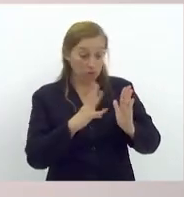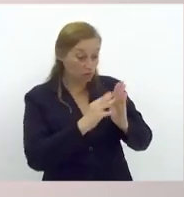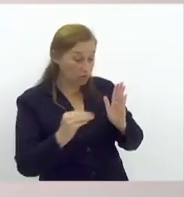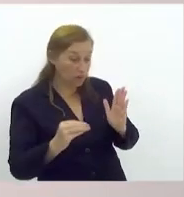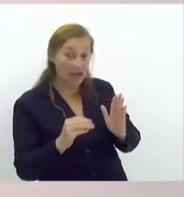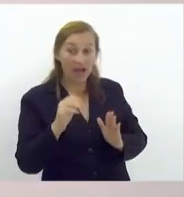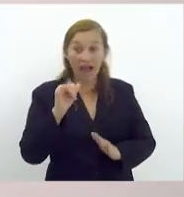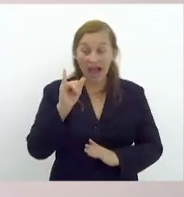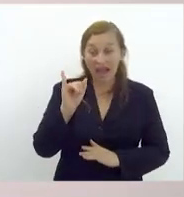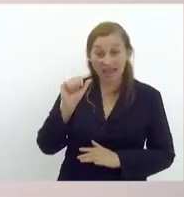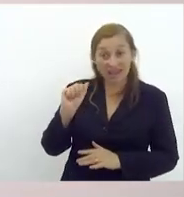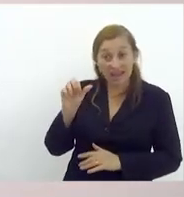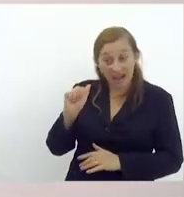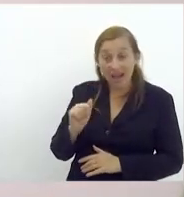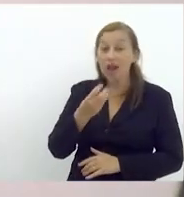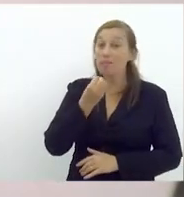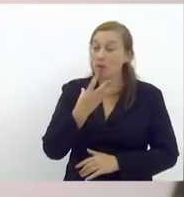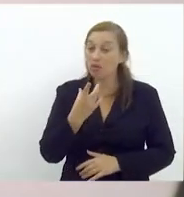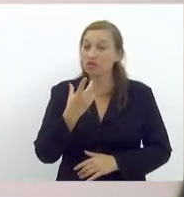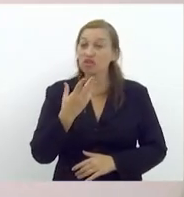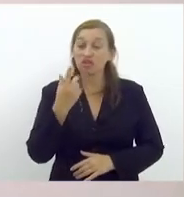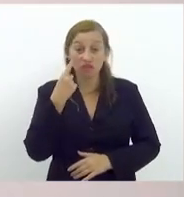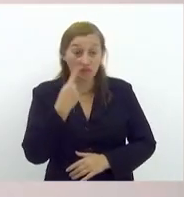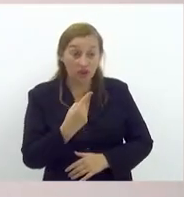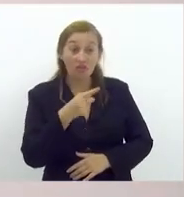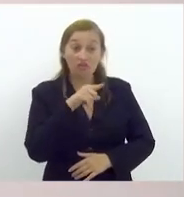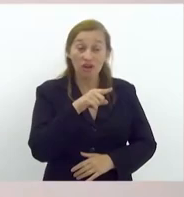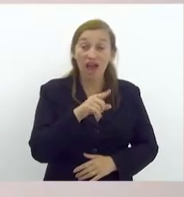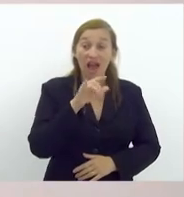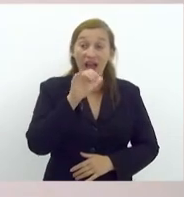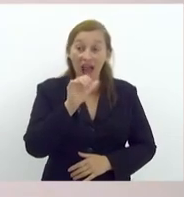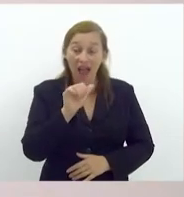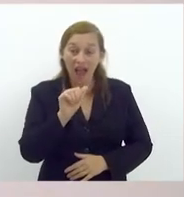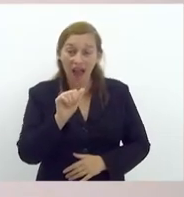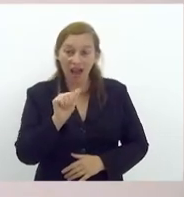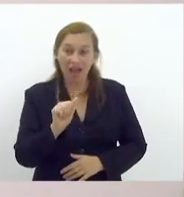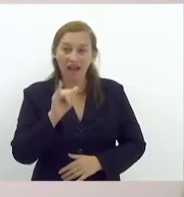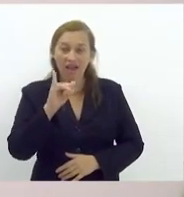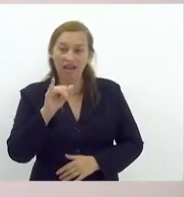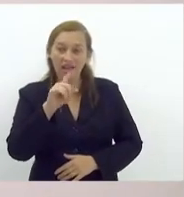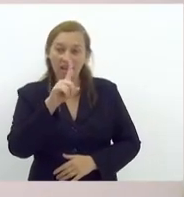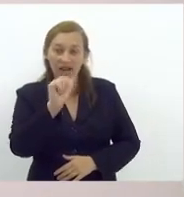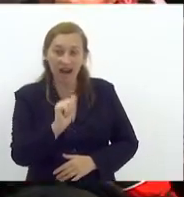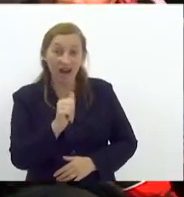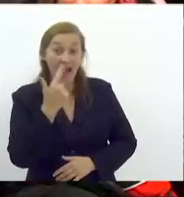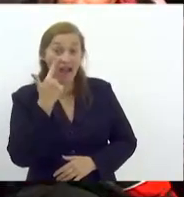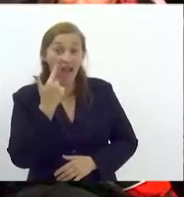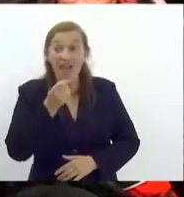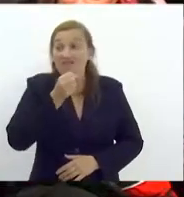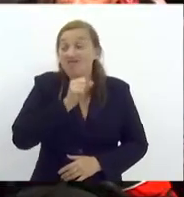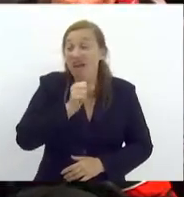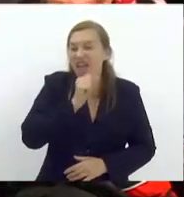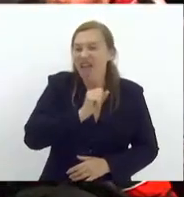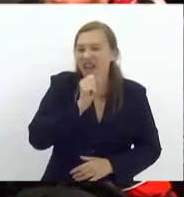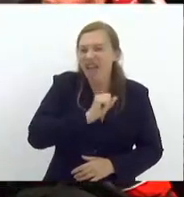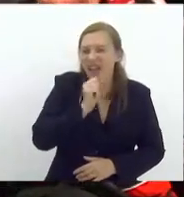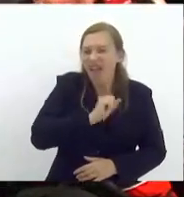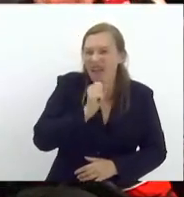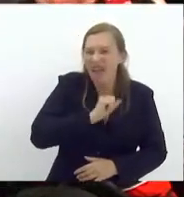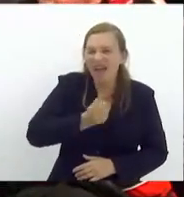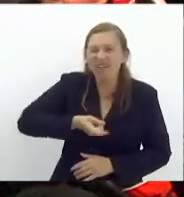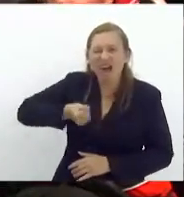muito bom te ver ai ela era da antiga gente da anti gata pensa na braba